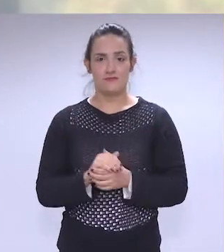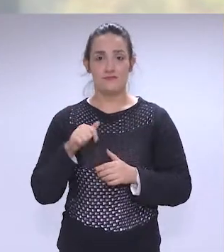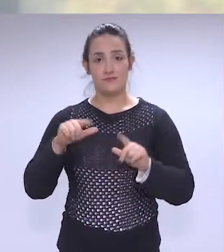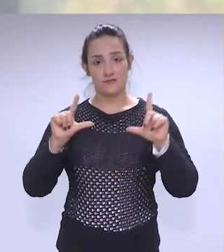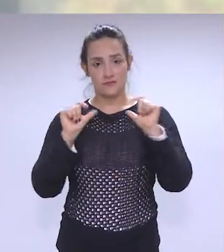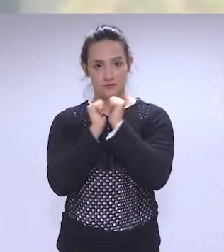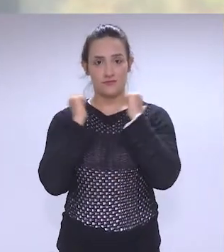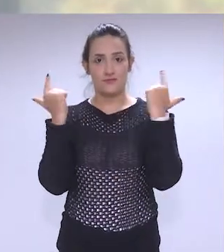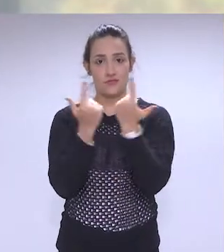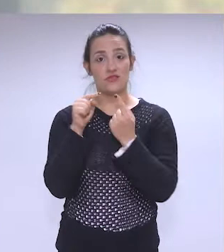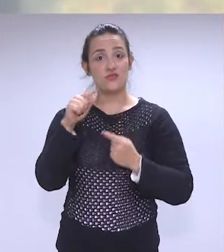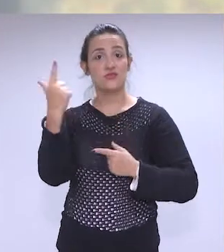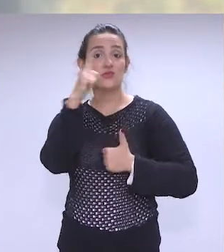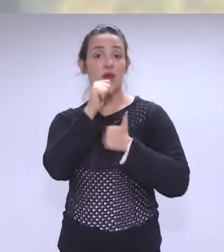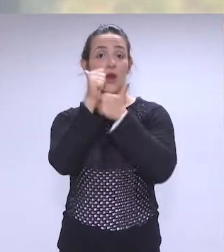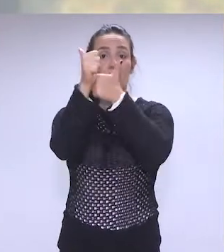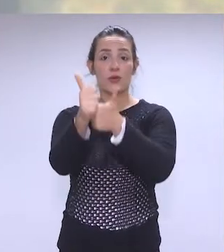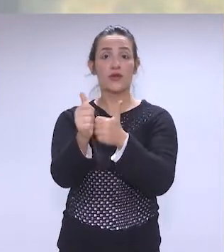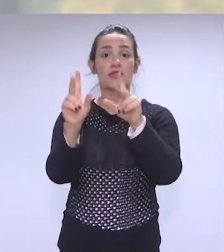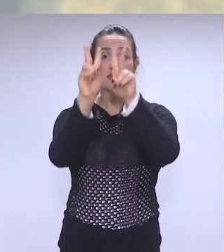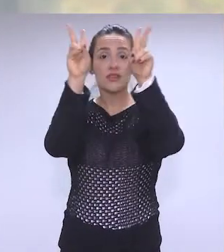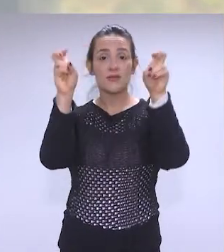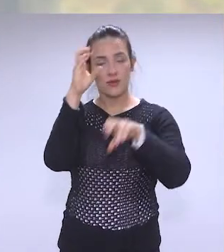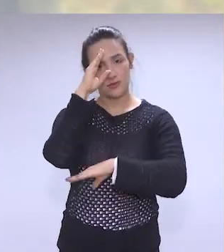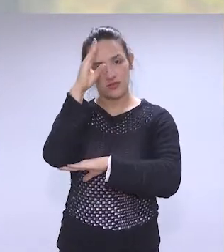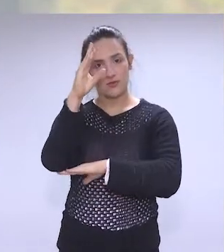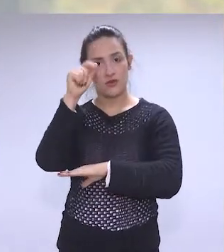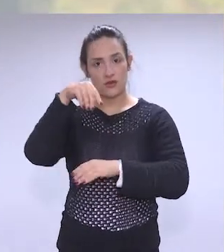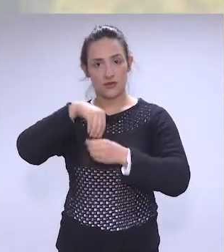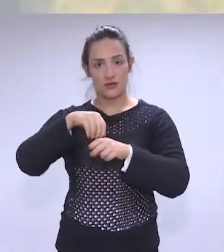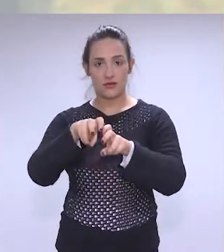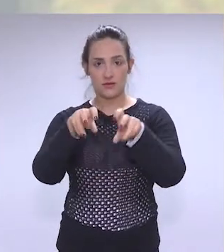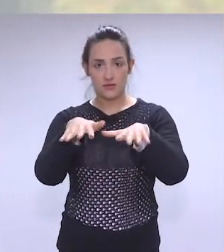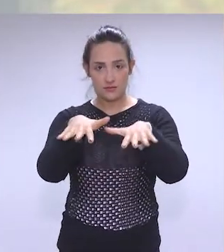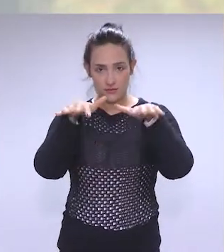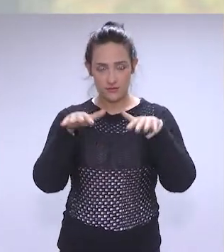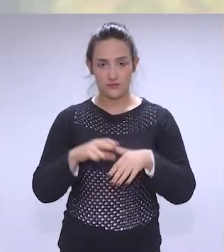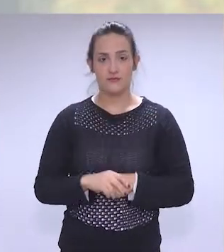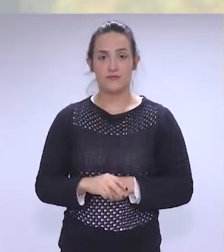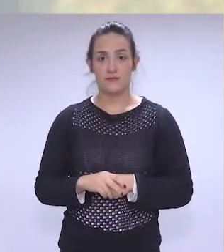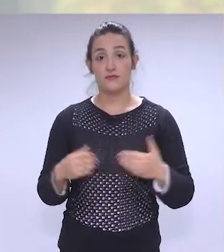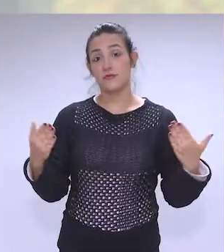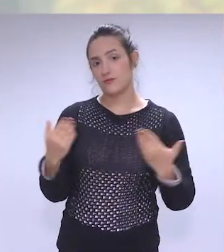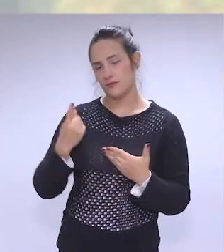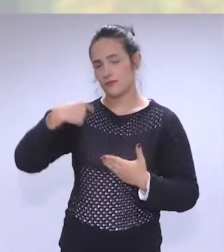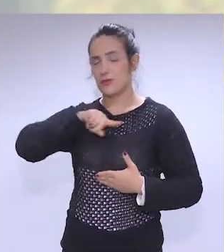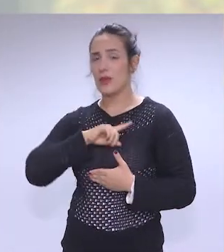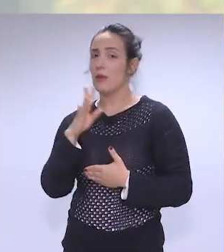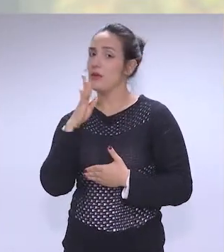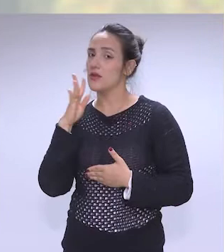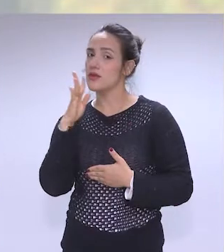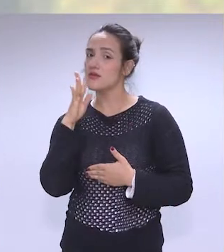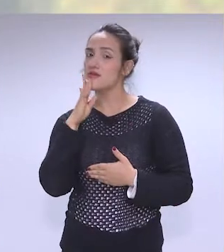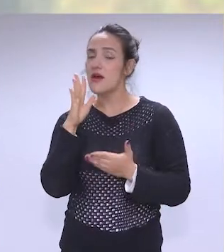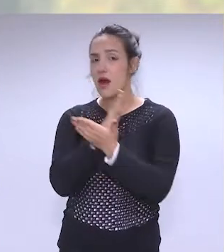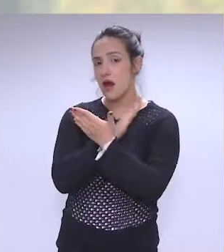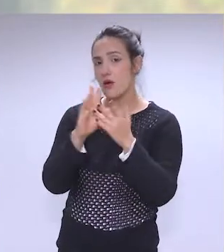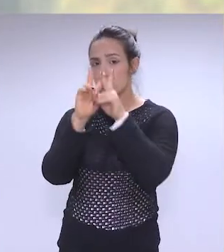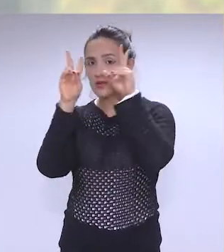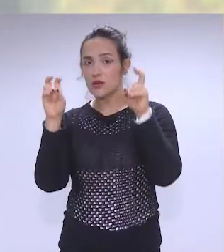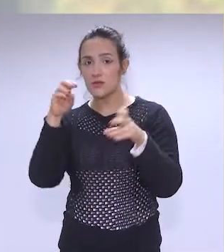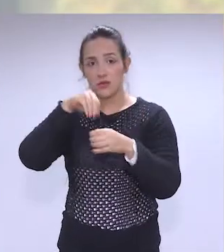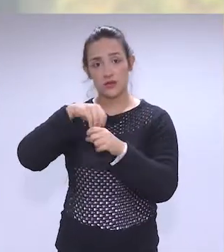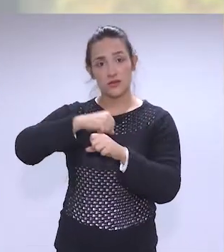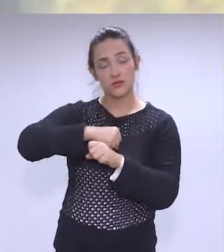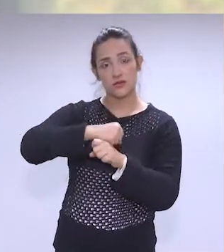Olá, aqui na TV Assembleia você também acompanha os principais assuntos em pauta no plenário. Vamos abordar temas que abrangem